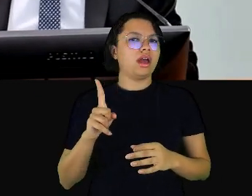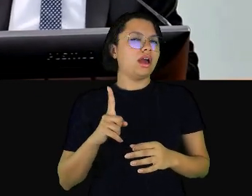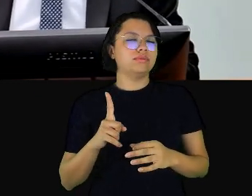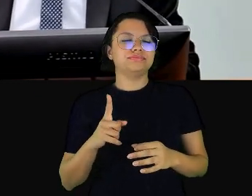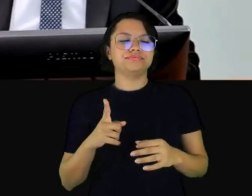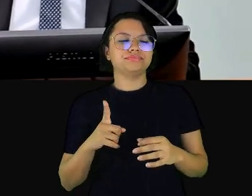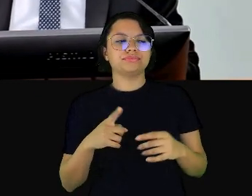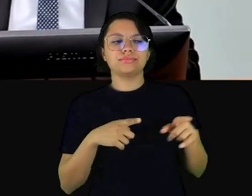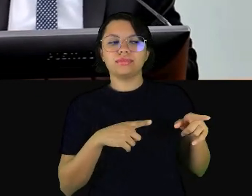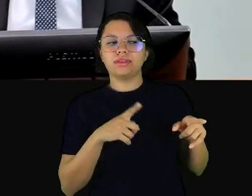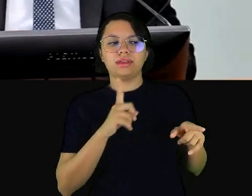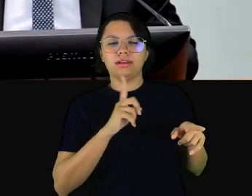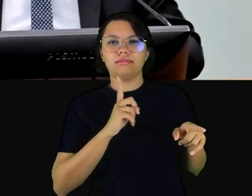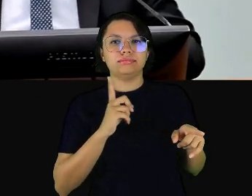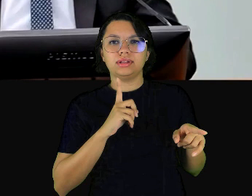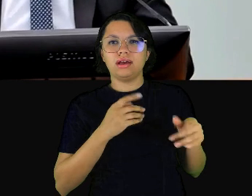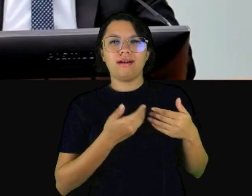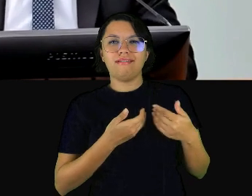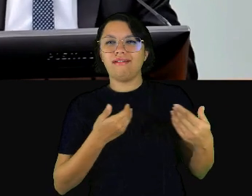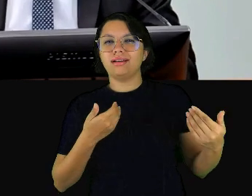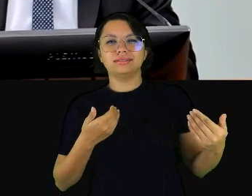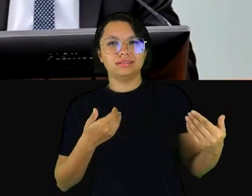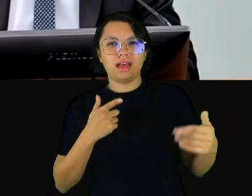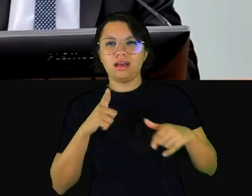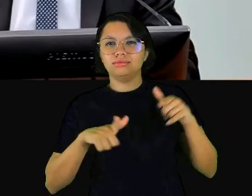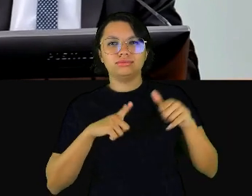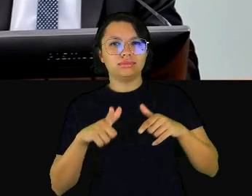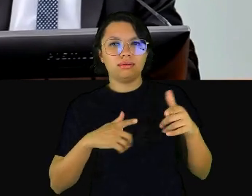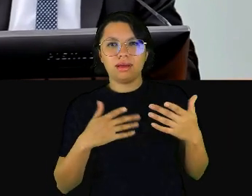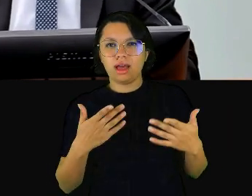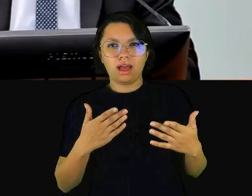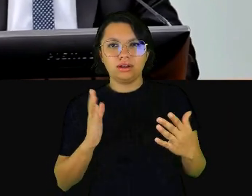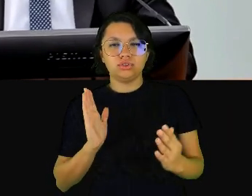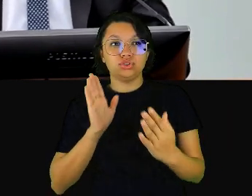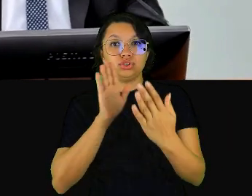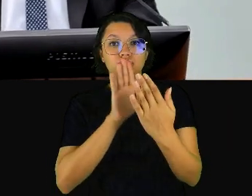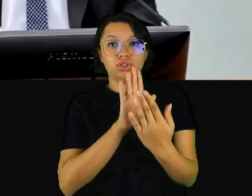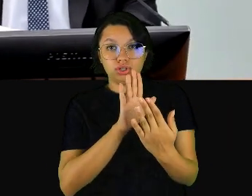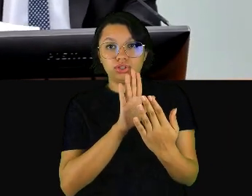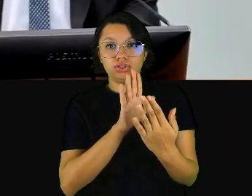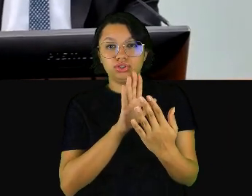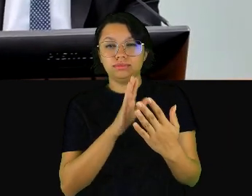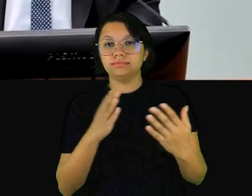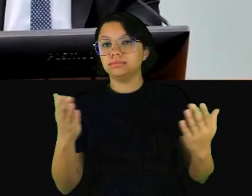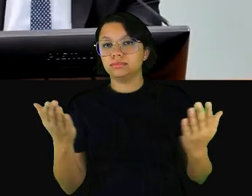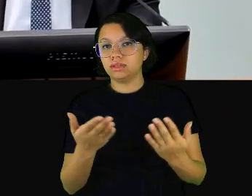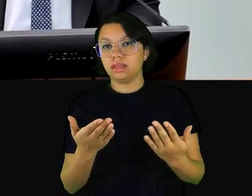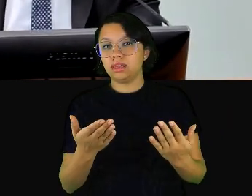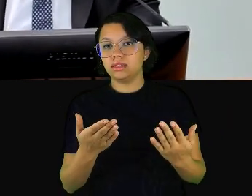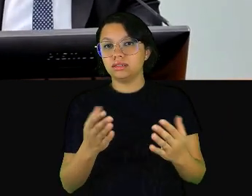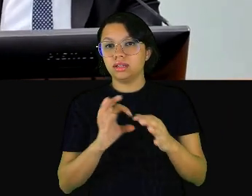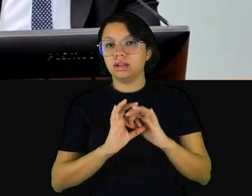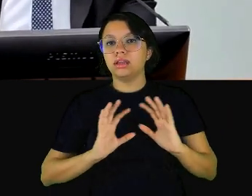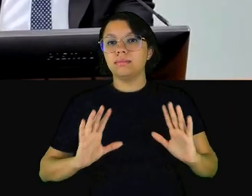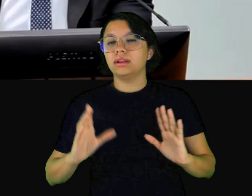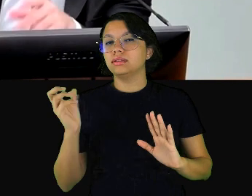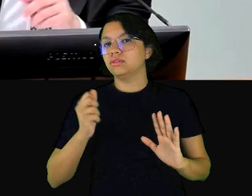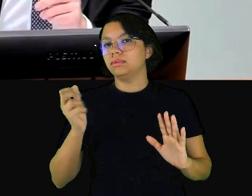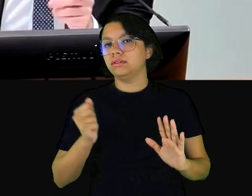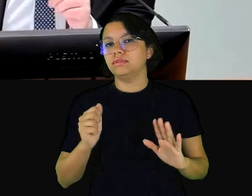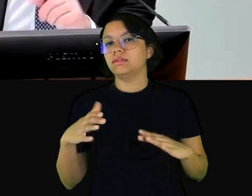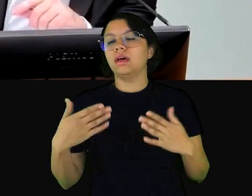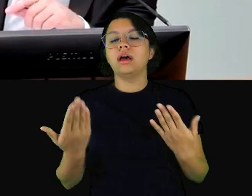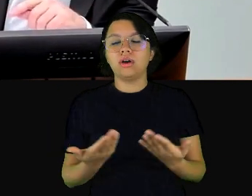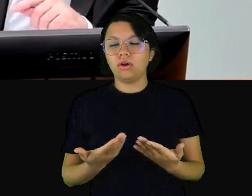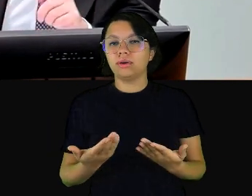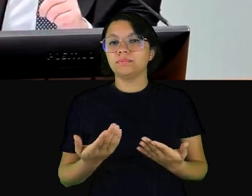não, ele não estava afastado do trabalho diante dessa concessão dos benefícios. Agora, quando